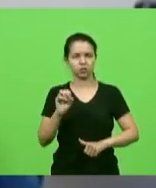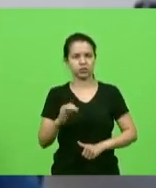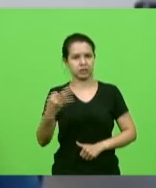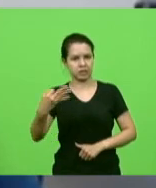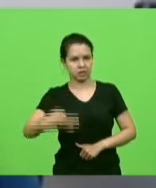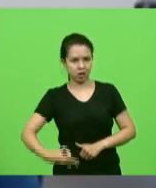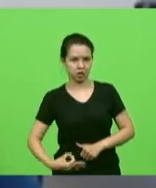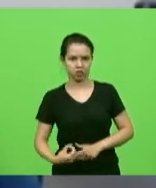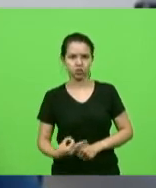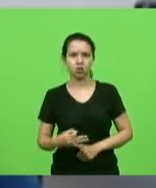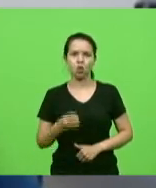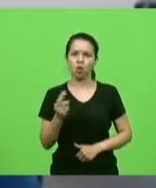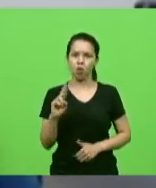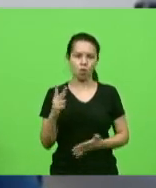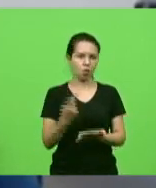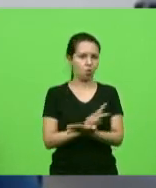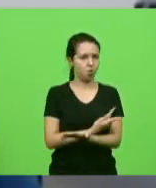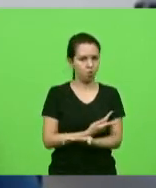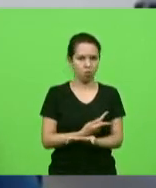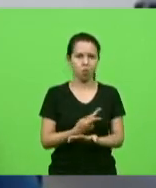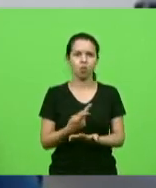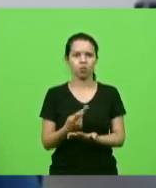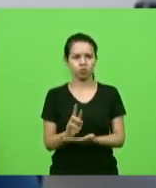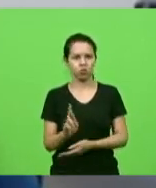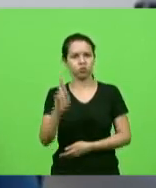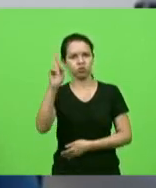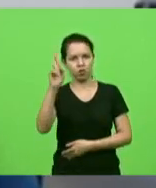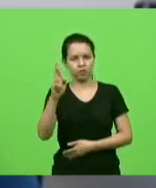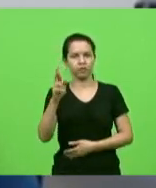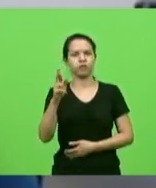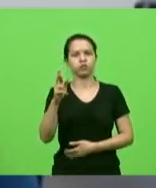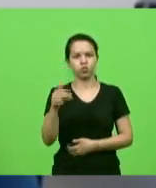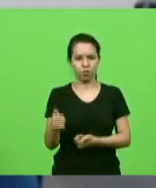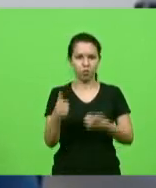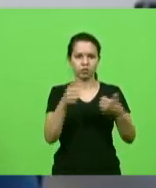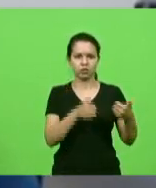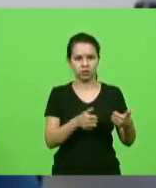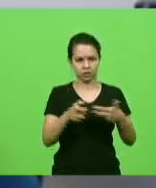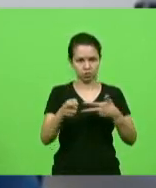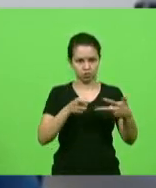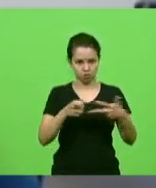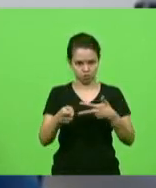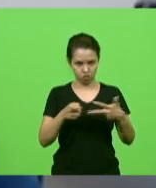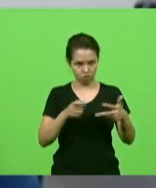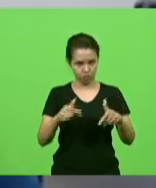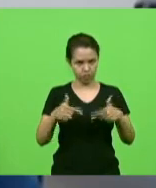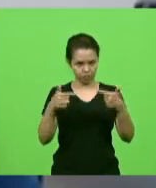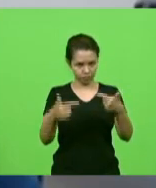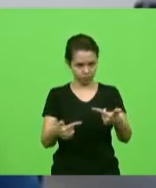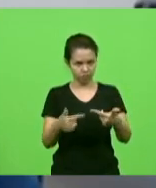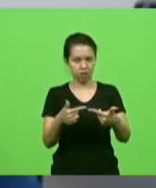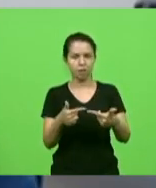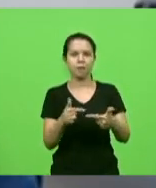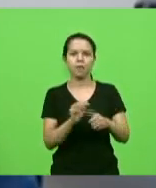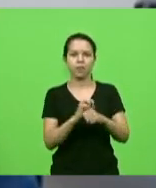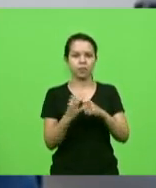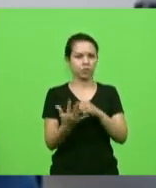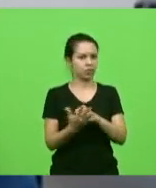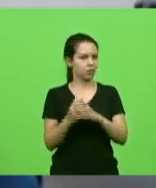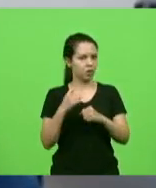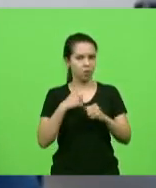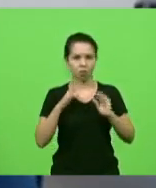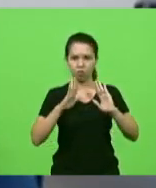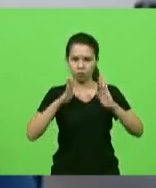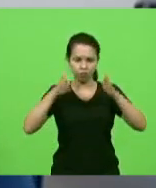o acerto ou desacerto da atuação do chefe do Poder Executivo no enfrentamento da anemia como ilimitadas imputações feitas